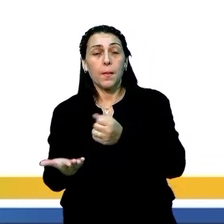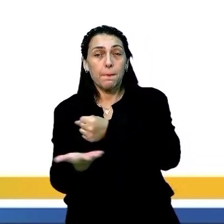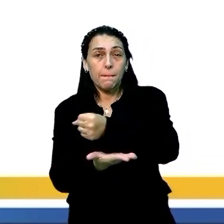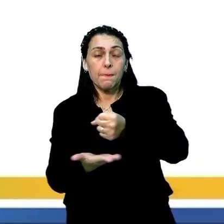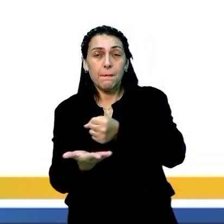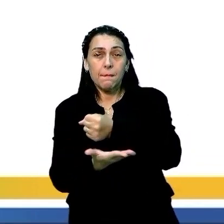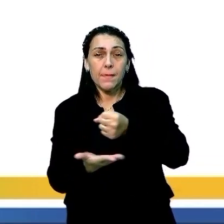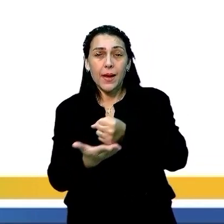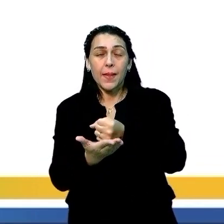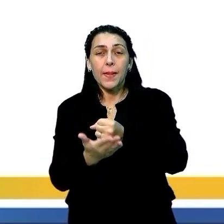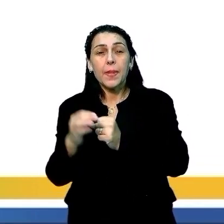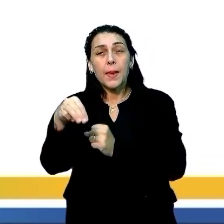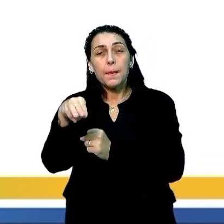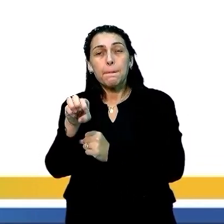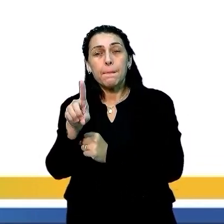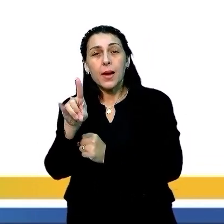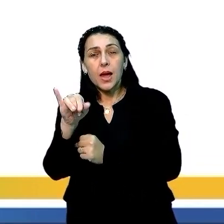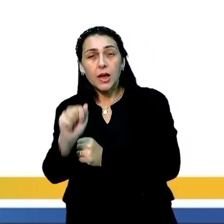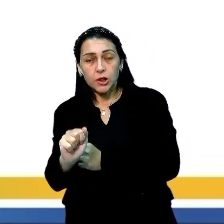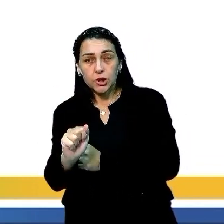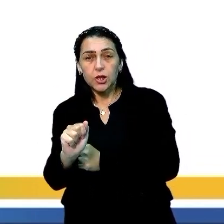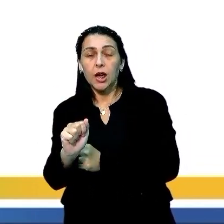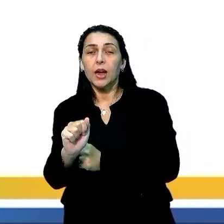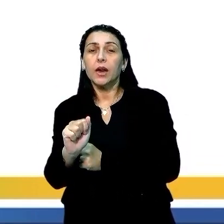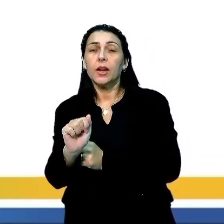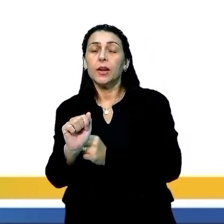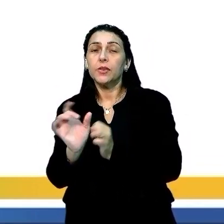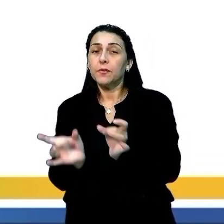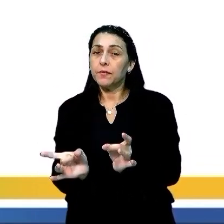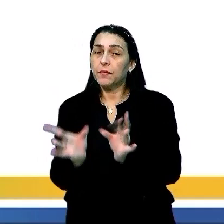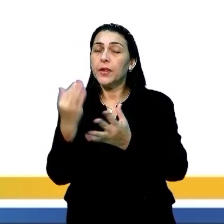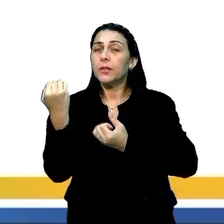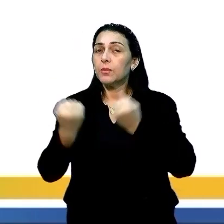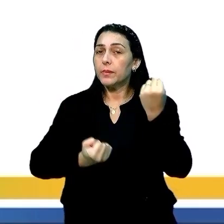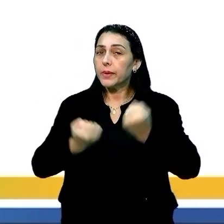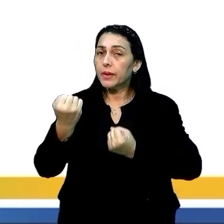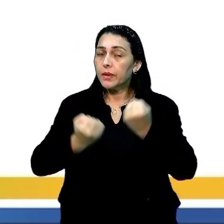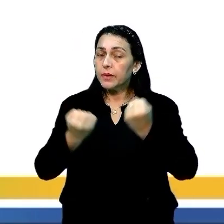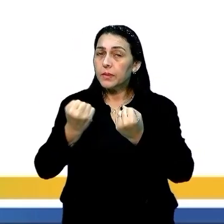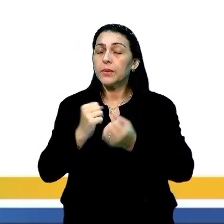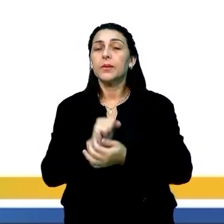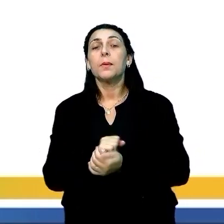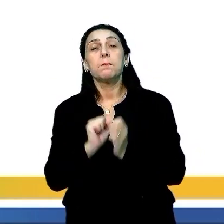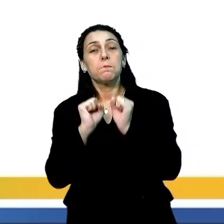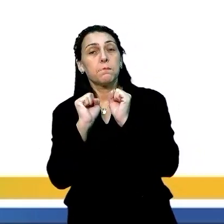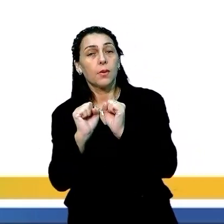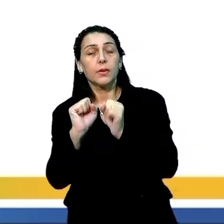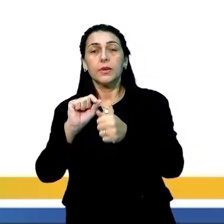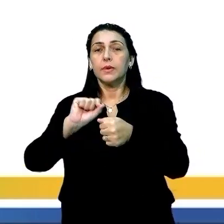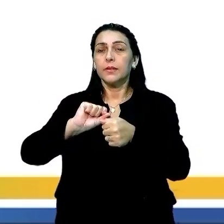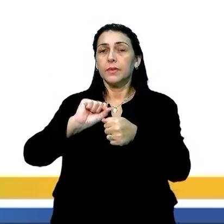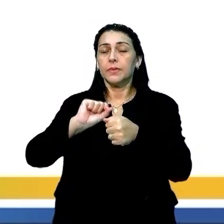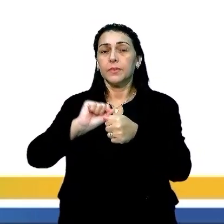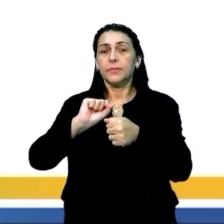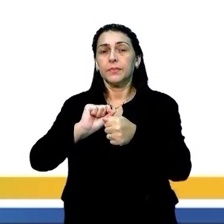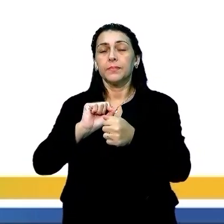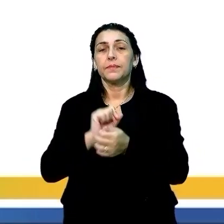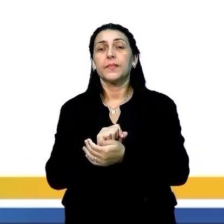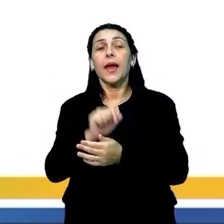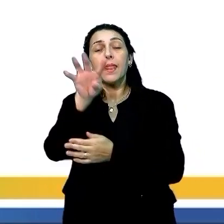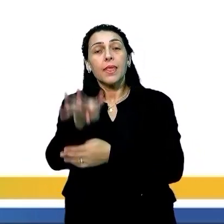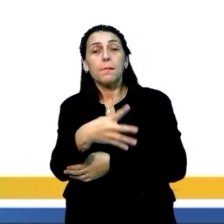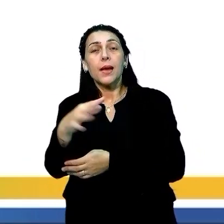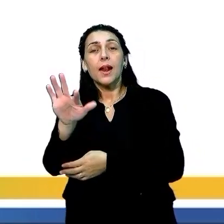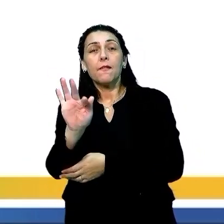na média de mercado do automóvel. E isso pode ser feito por meio da